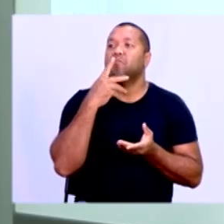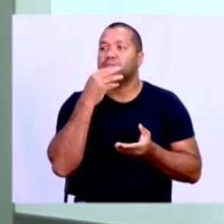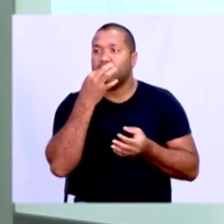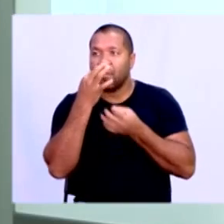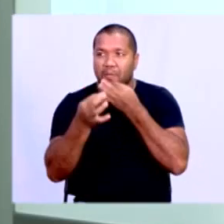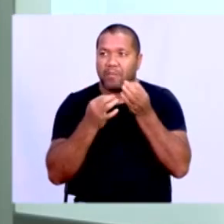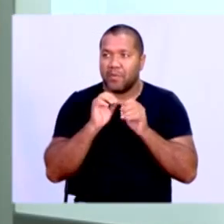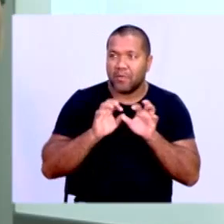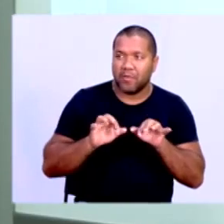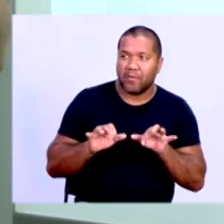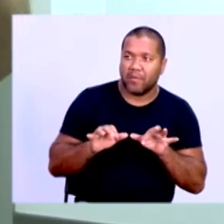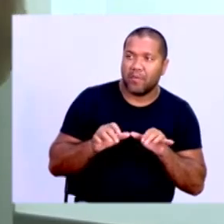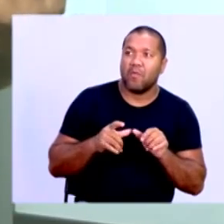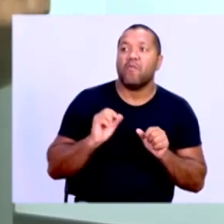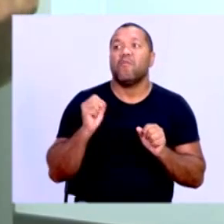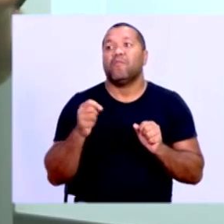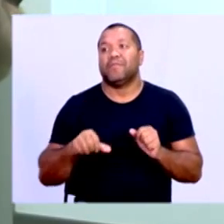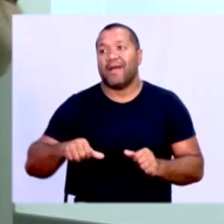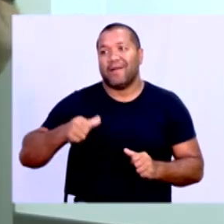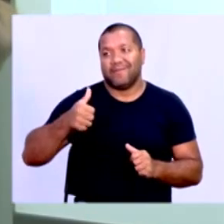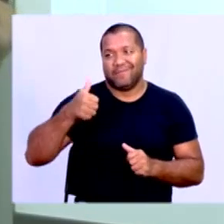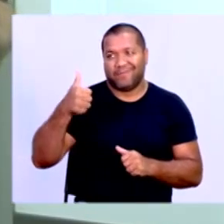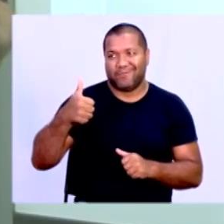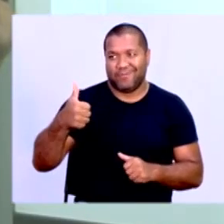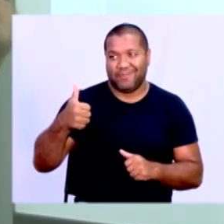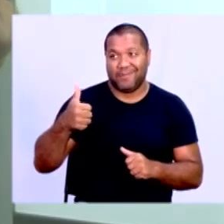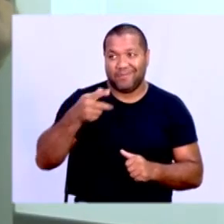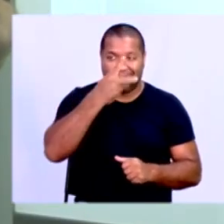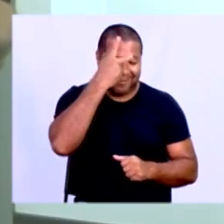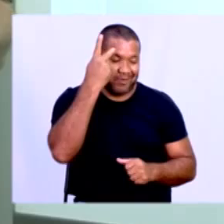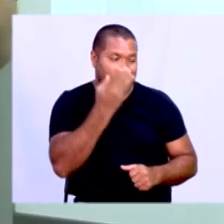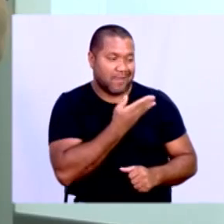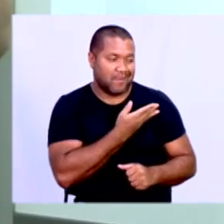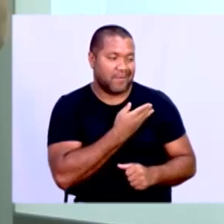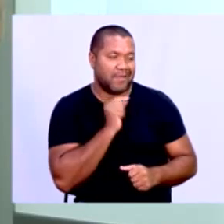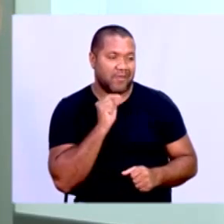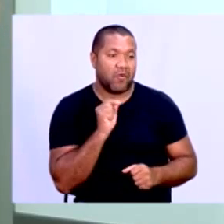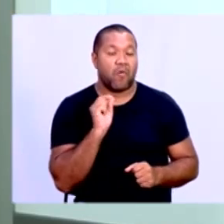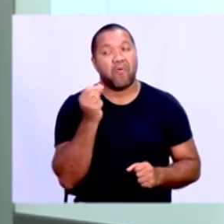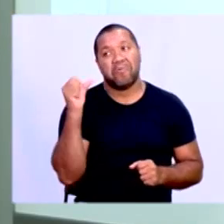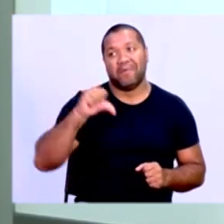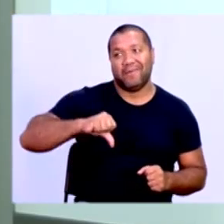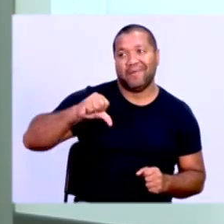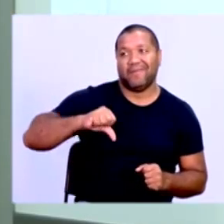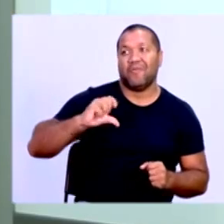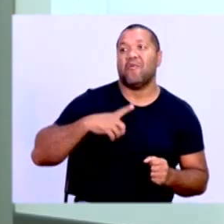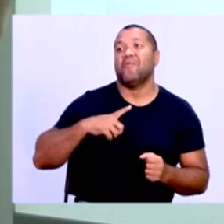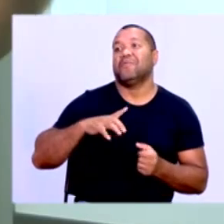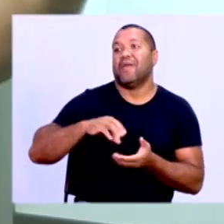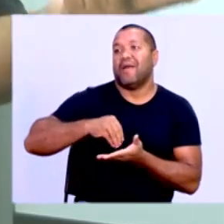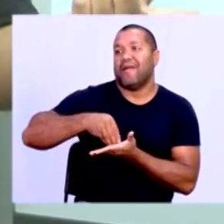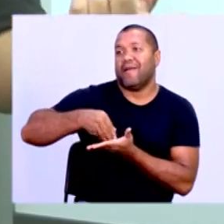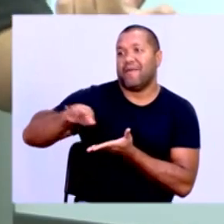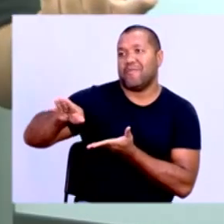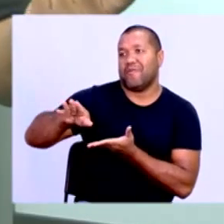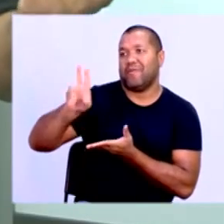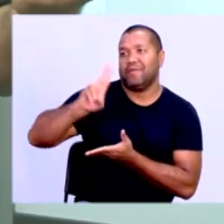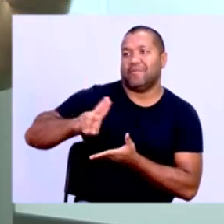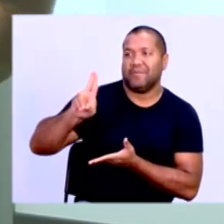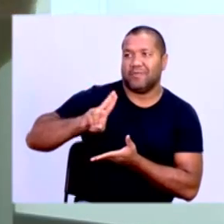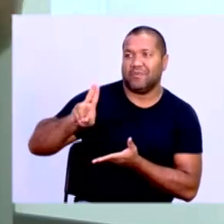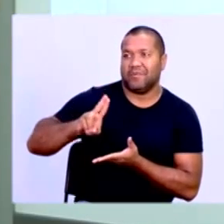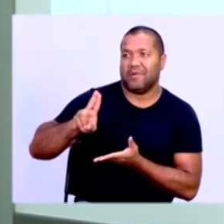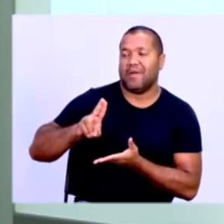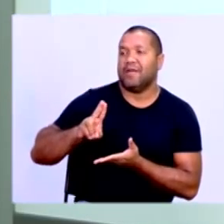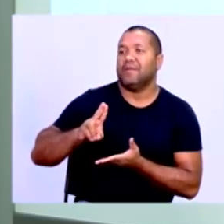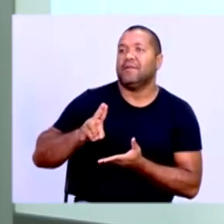está curtindo alguém, ou não, né? Ou está removendo um usuário,